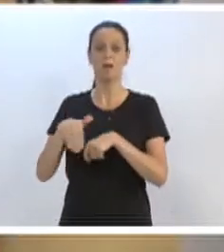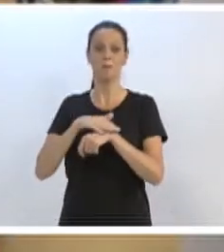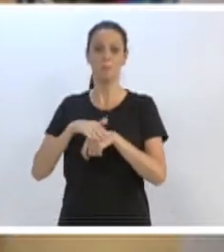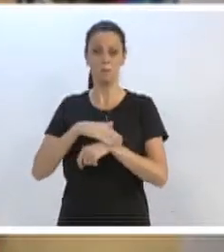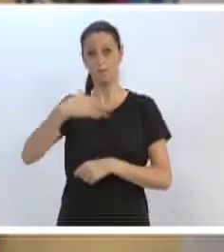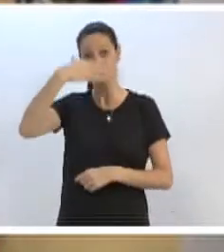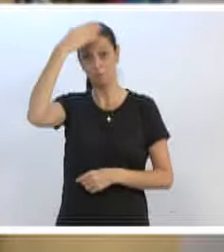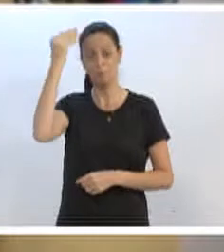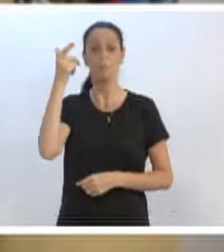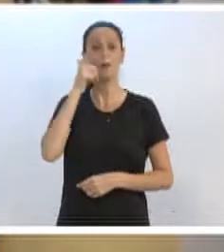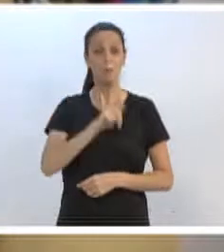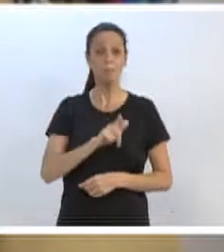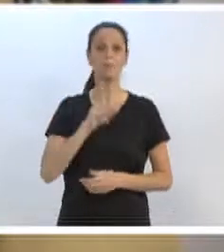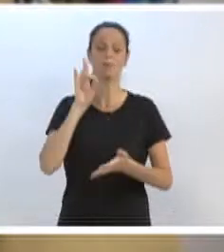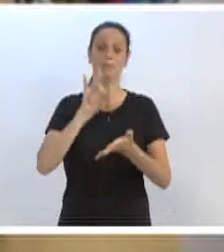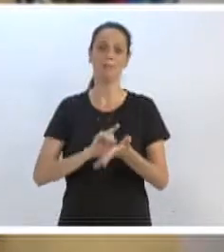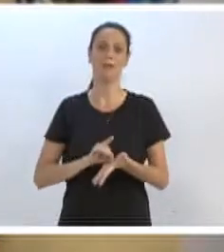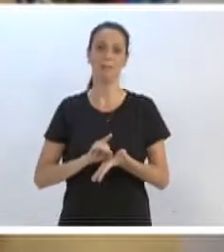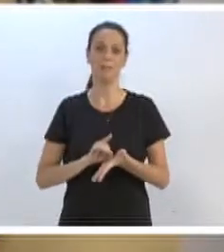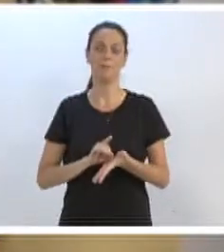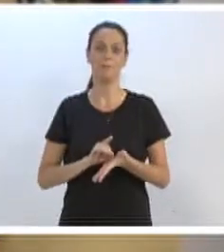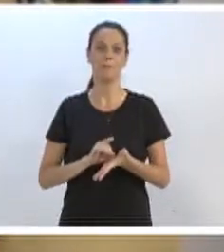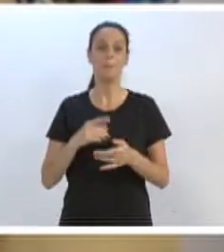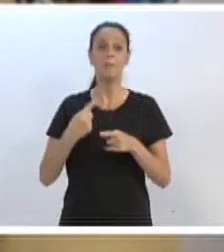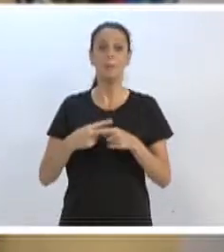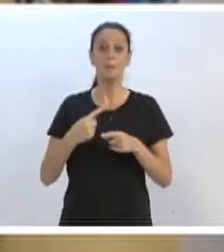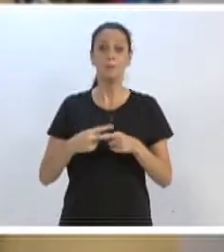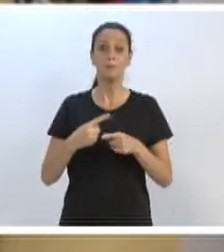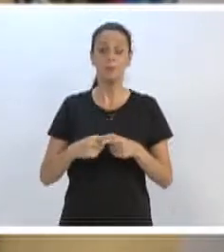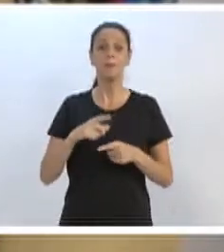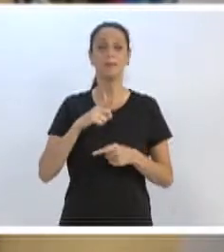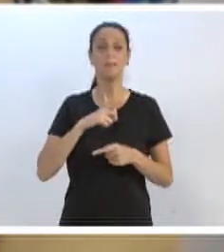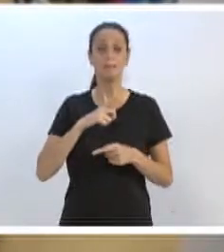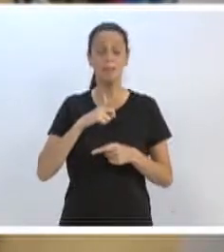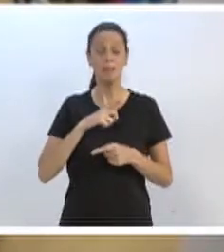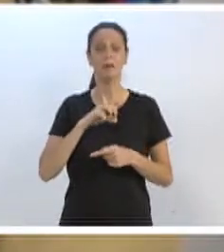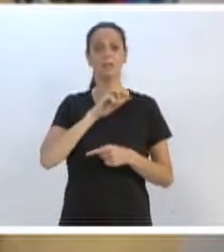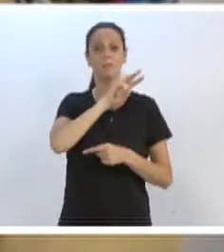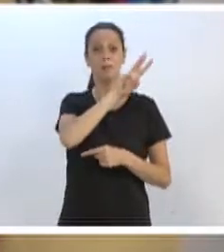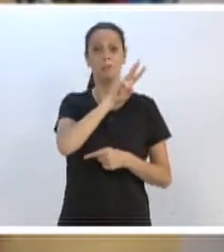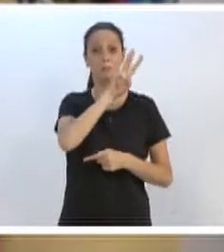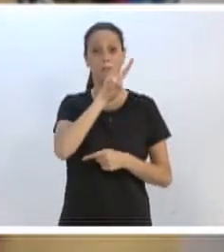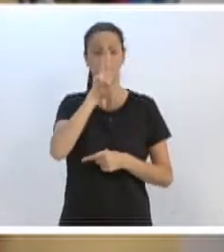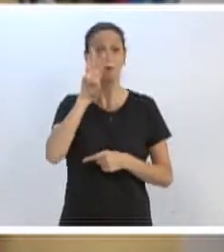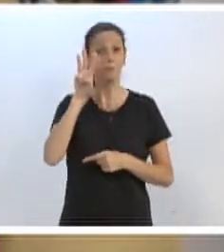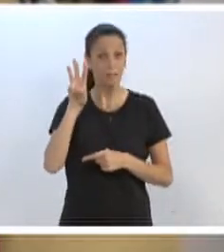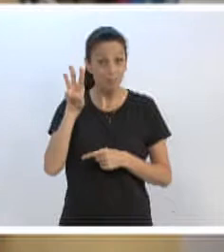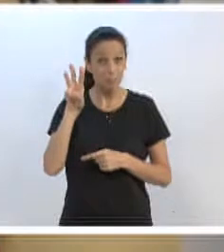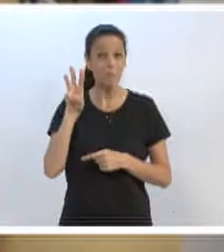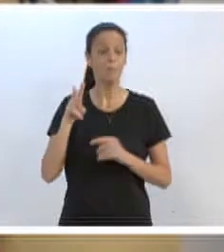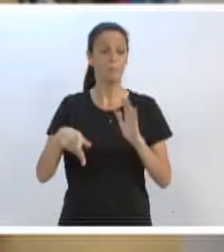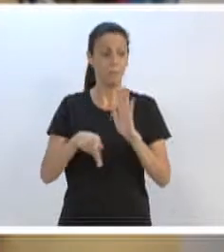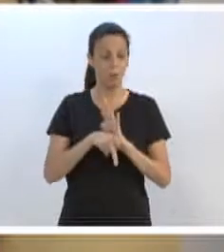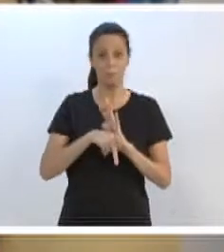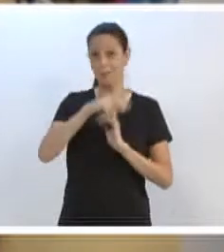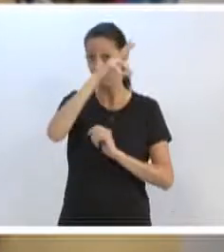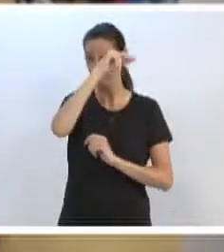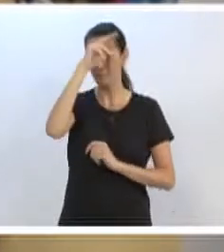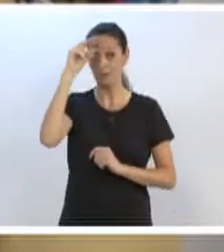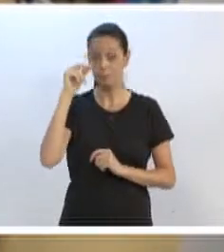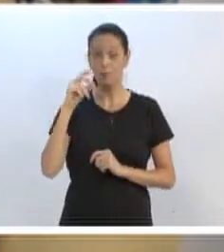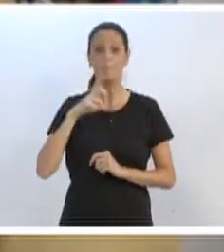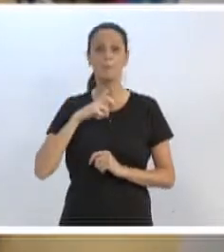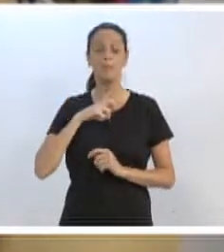gente conseguir viabilizar isso, para que a gente tenha no site da prefeitura esse cálculo do vandalismômetro e que a comunidade possa ser